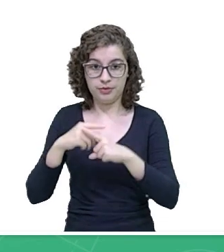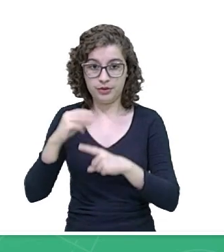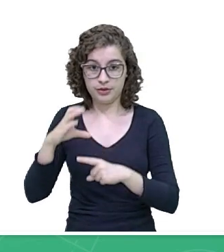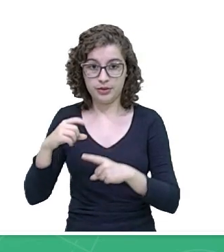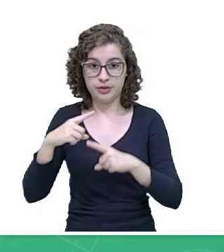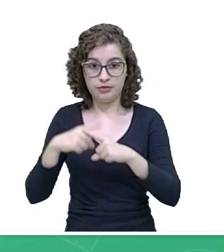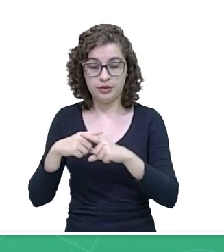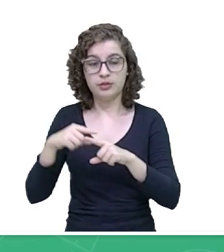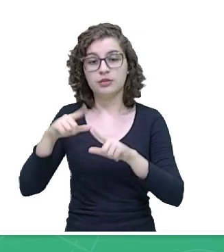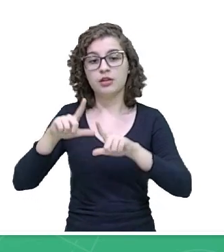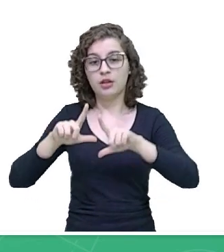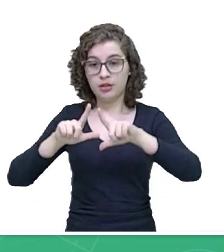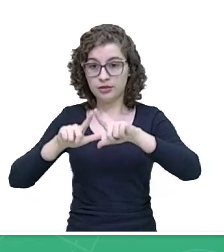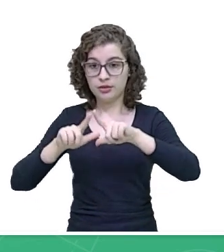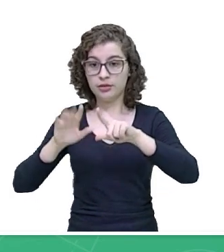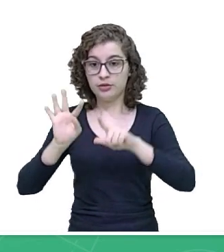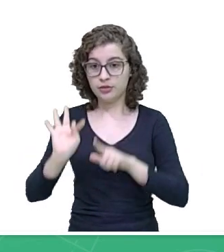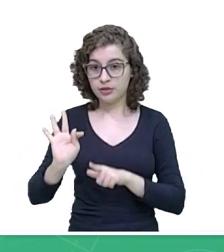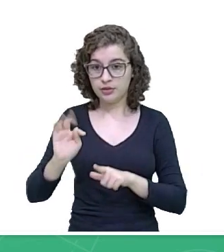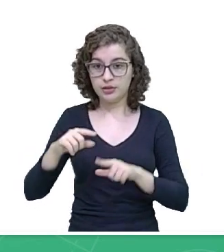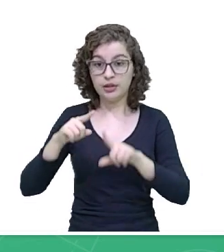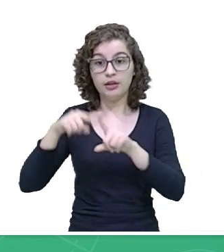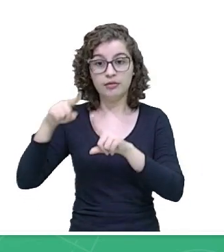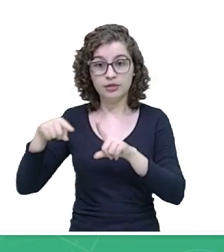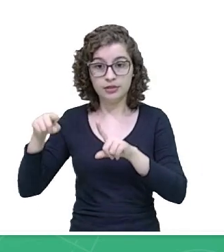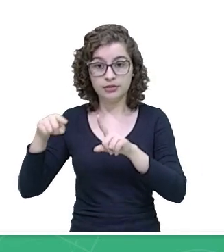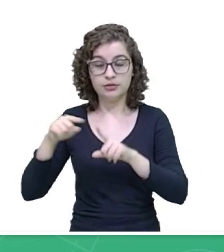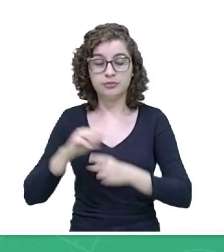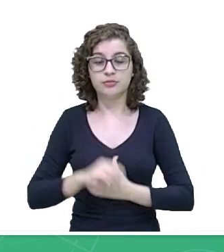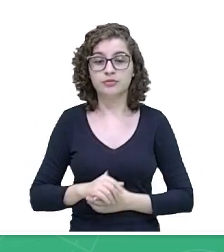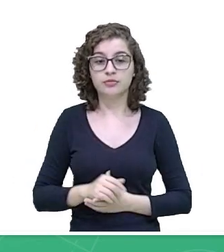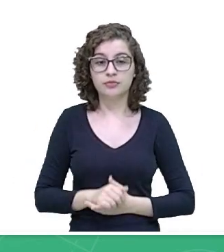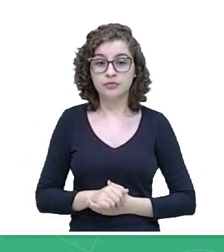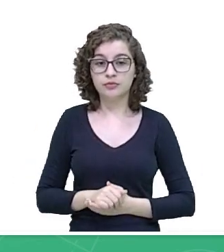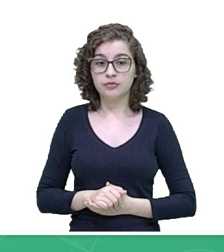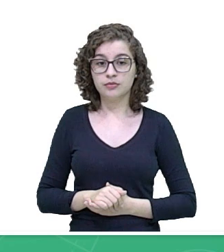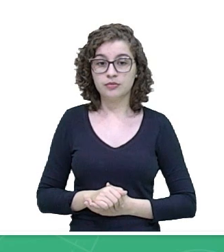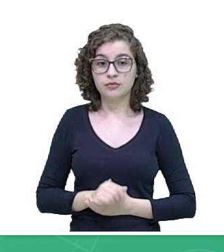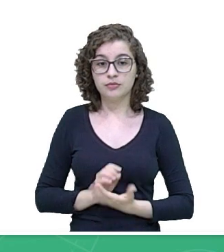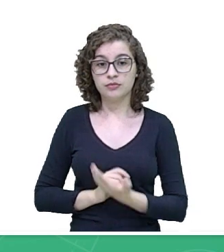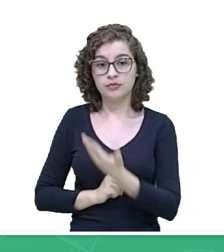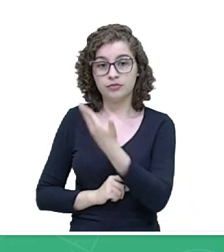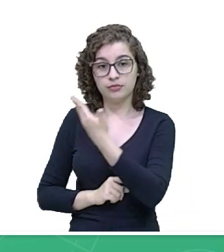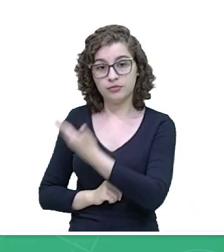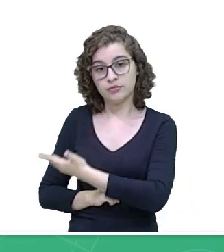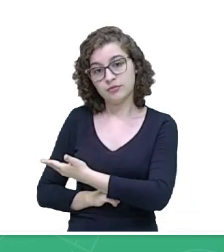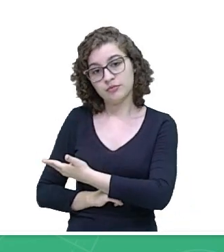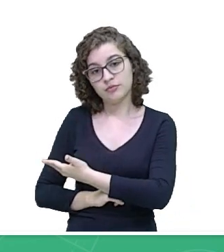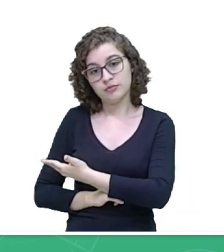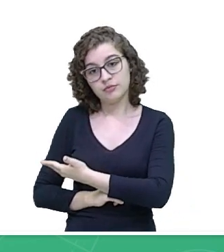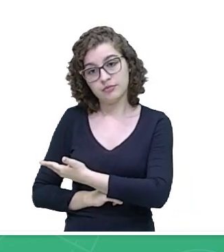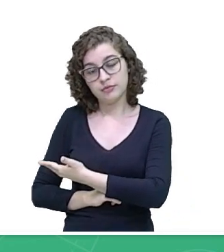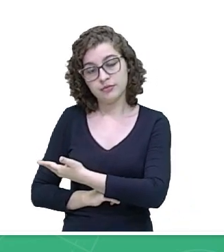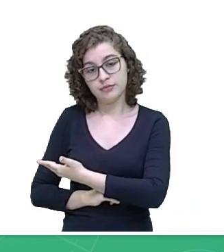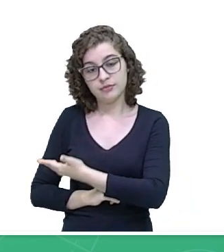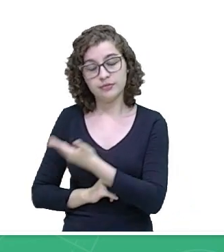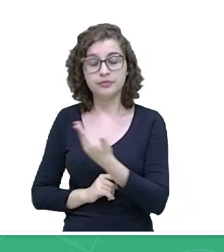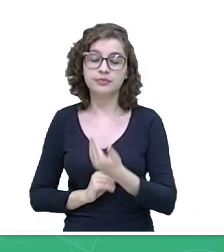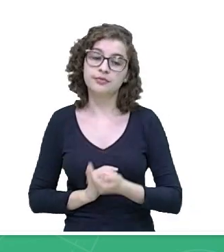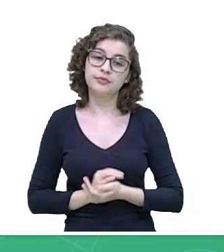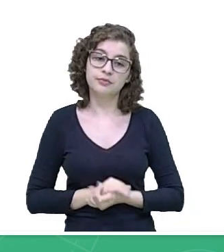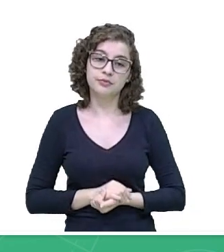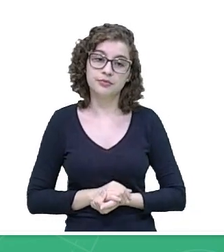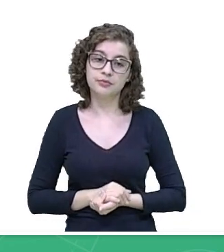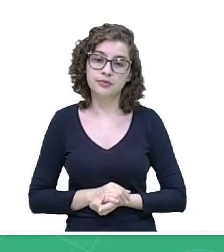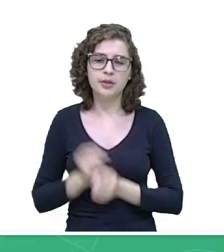a quantidade de calor, o M é a massa, o C é o calor específico e o delta T é a variação da temperatura.